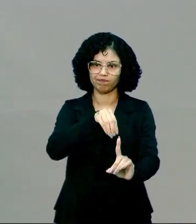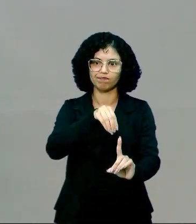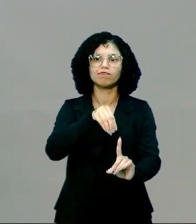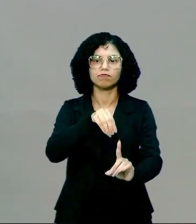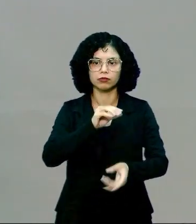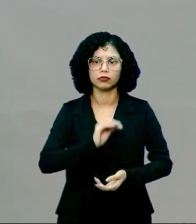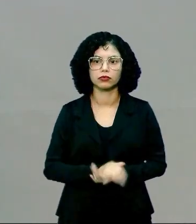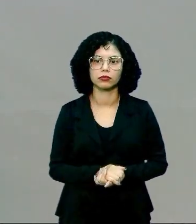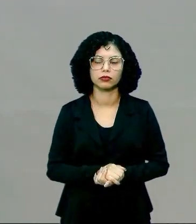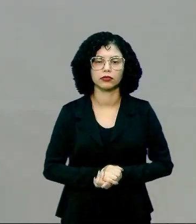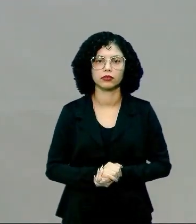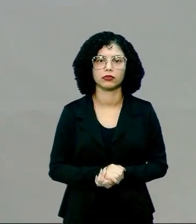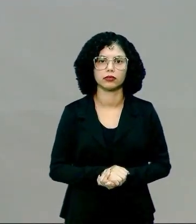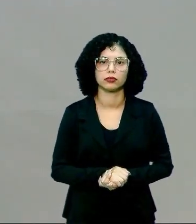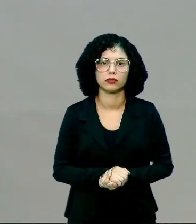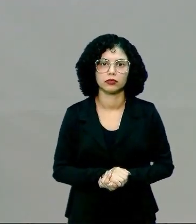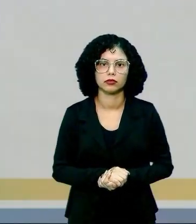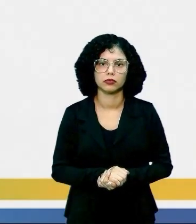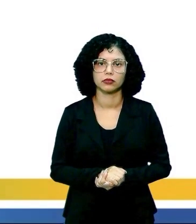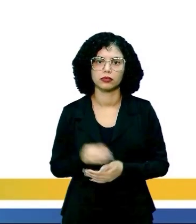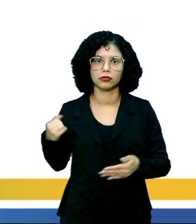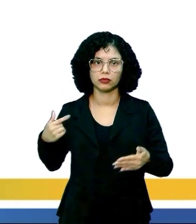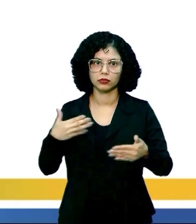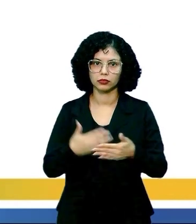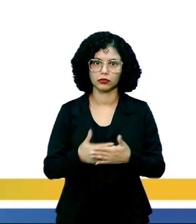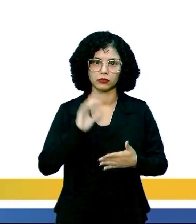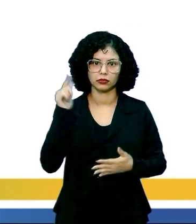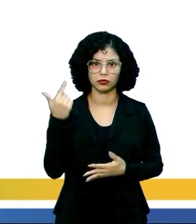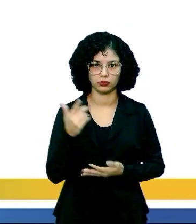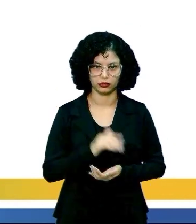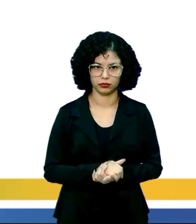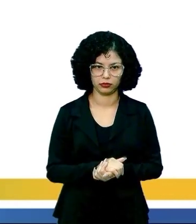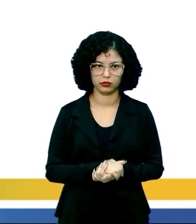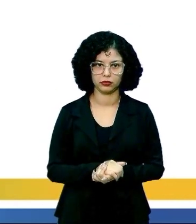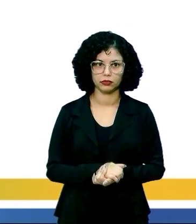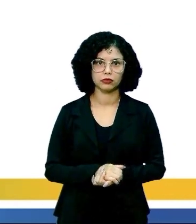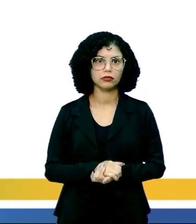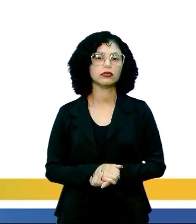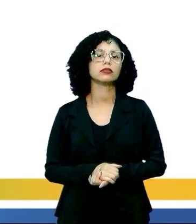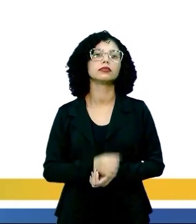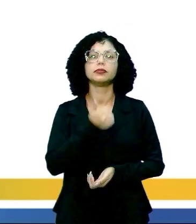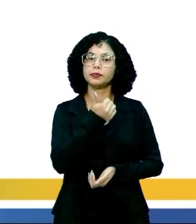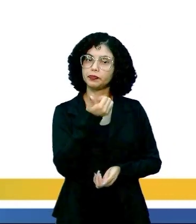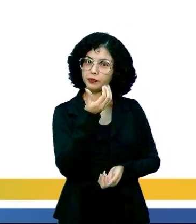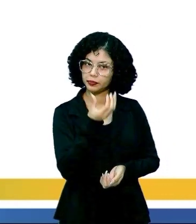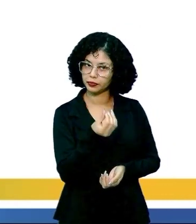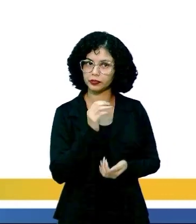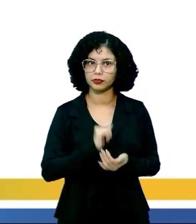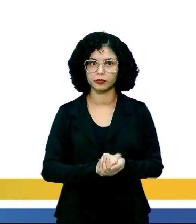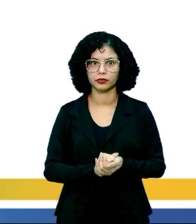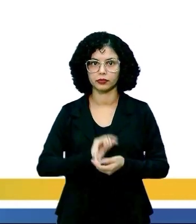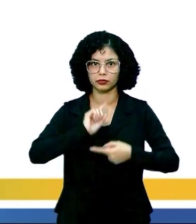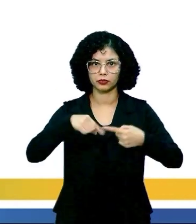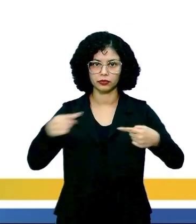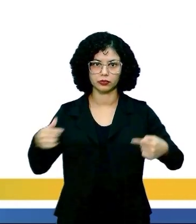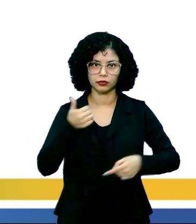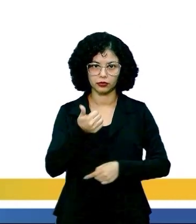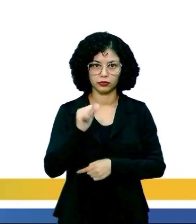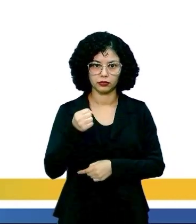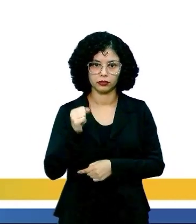constante. Vamos avançar para a próxima questão. É a questão de número 16,